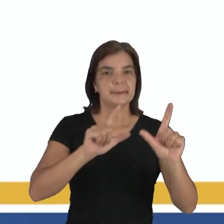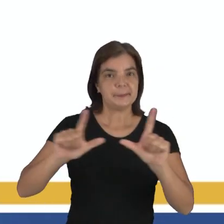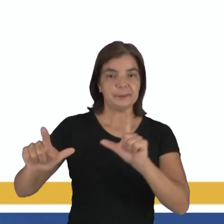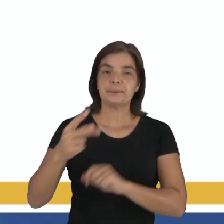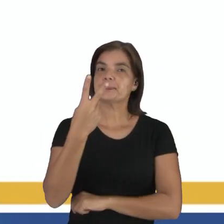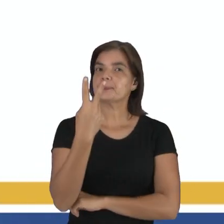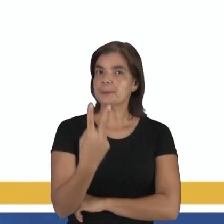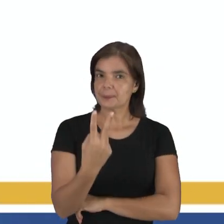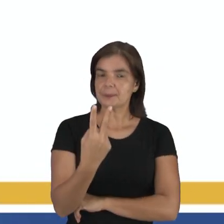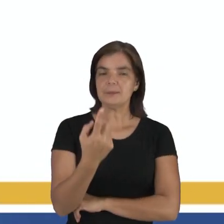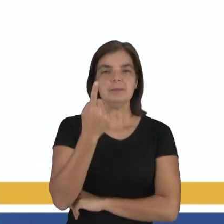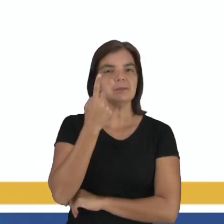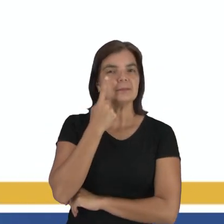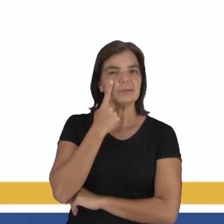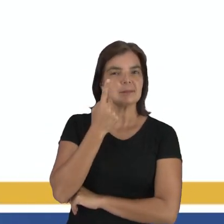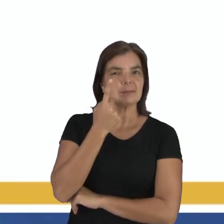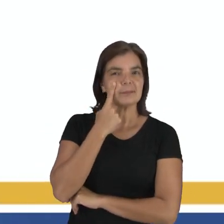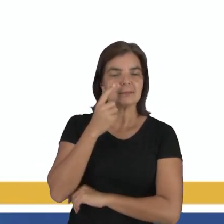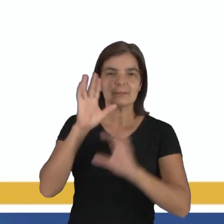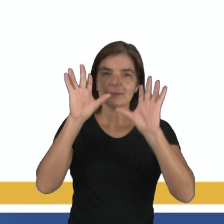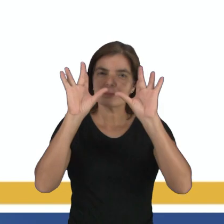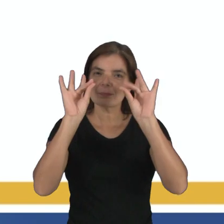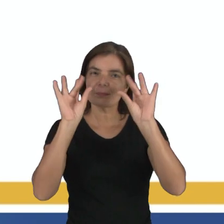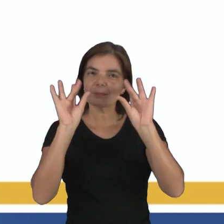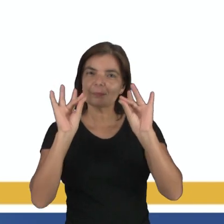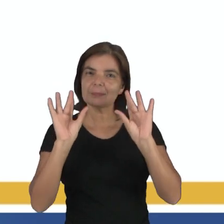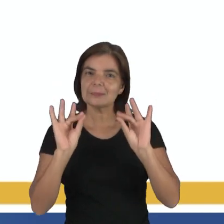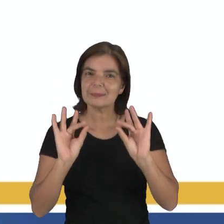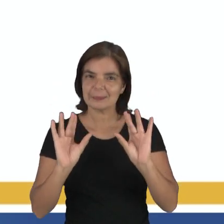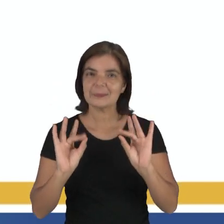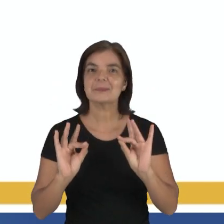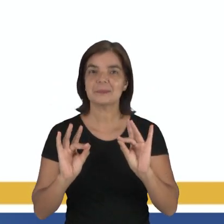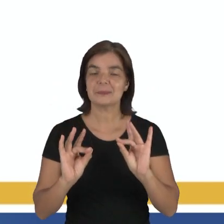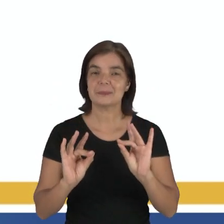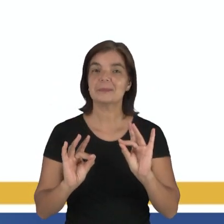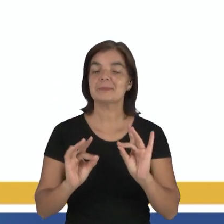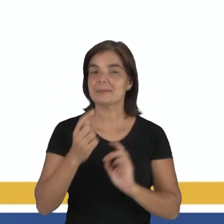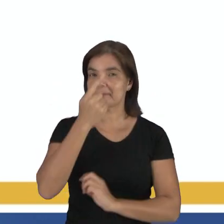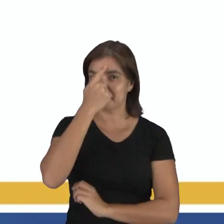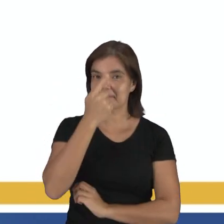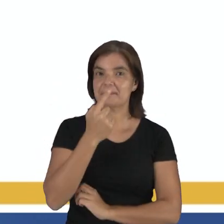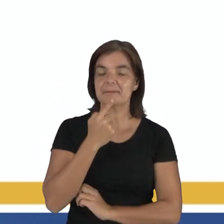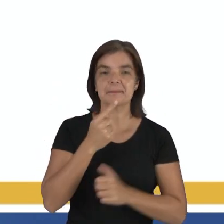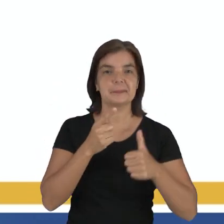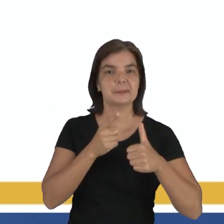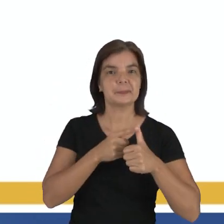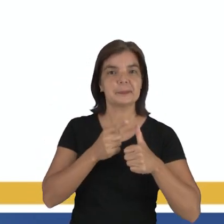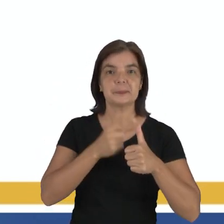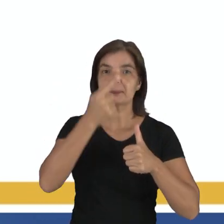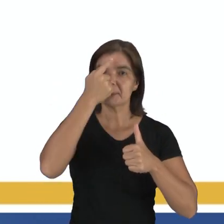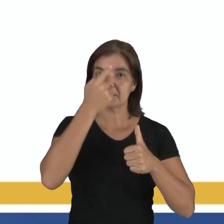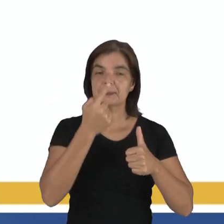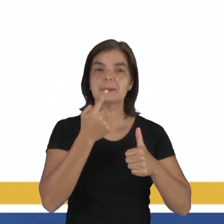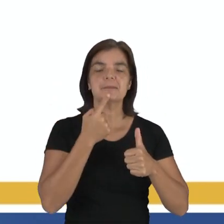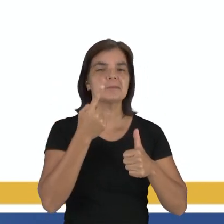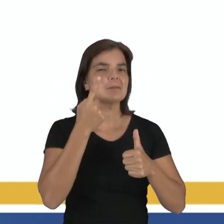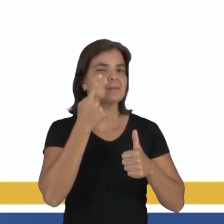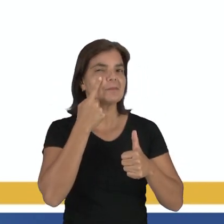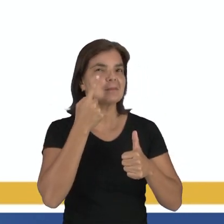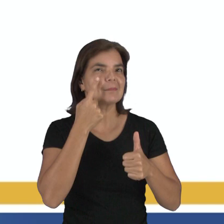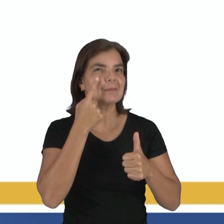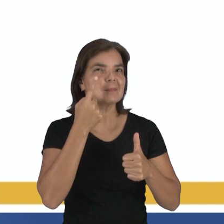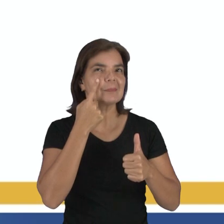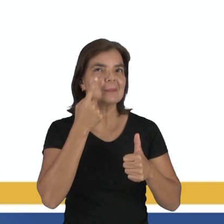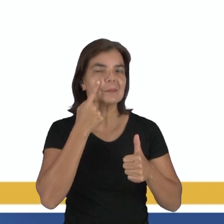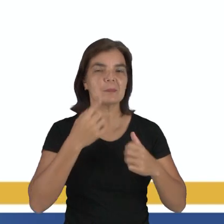duas imagens. Observem os detalhes dessas imagens. A primeira imagem,